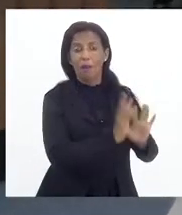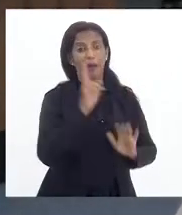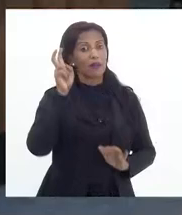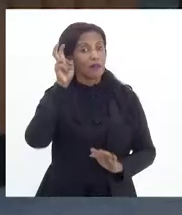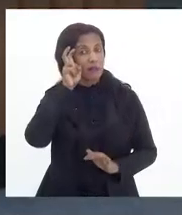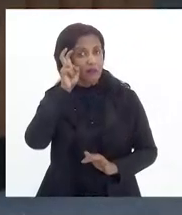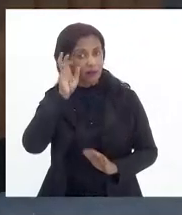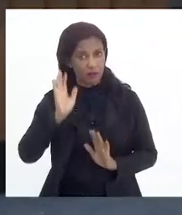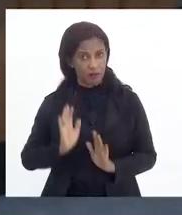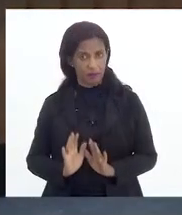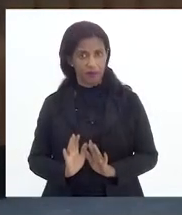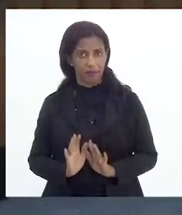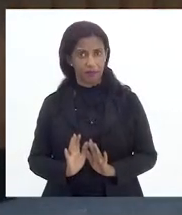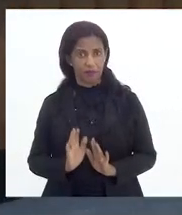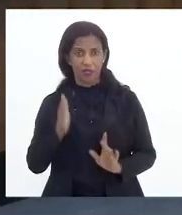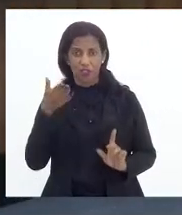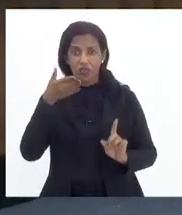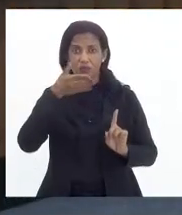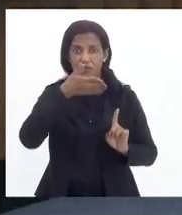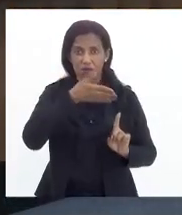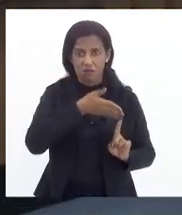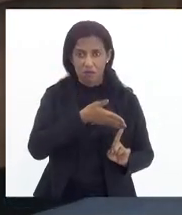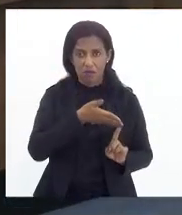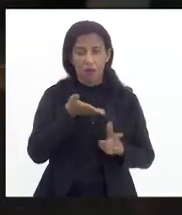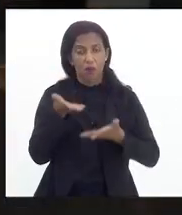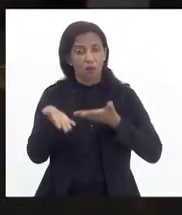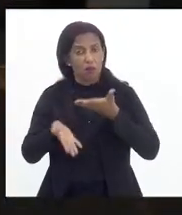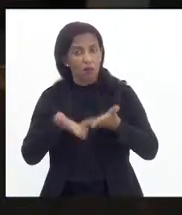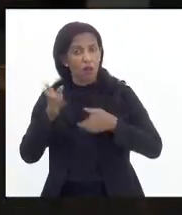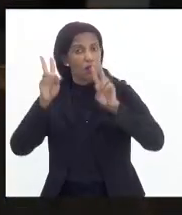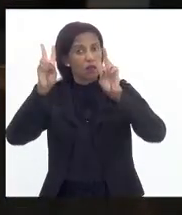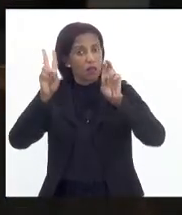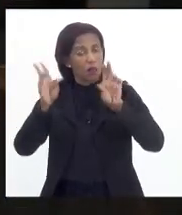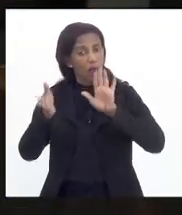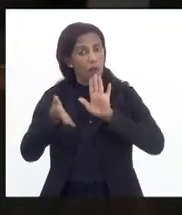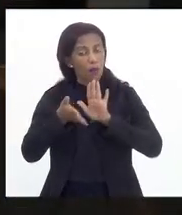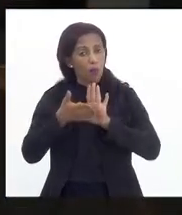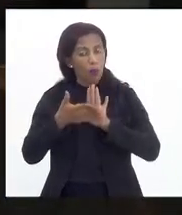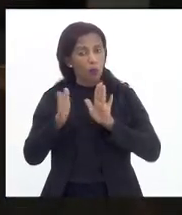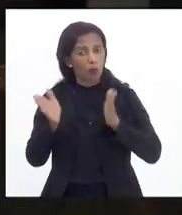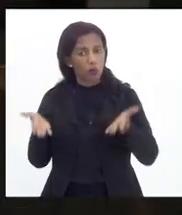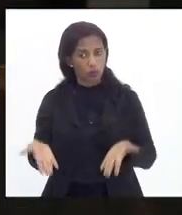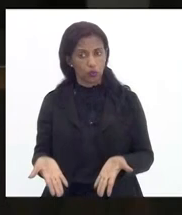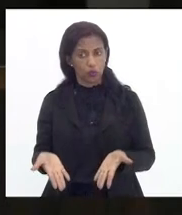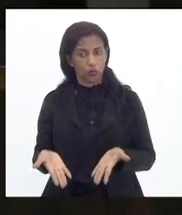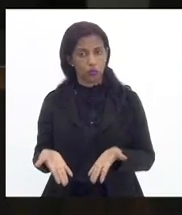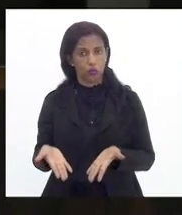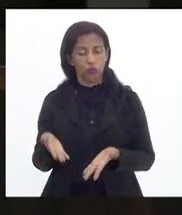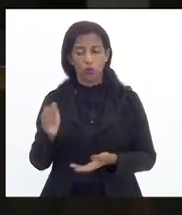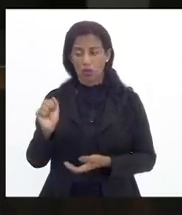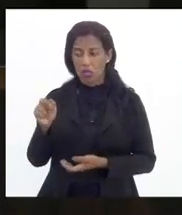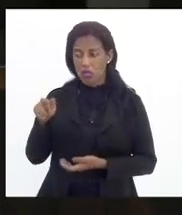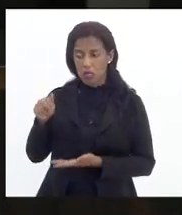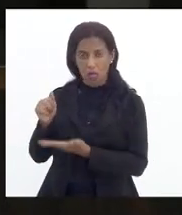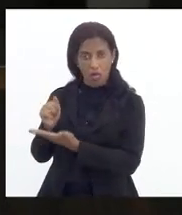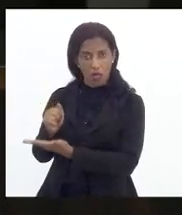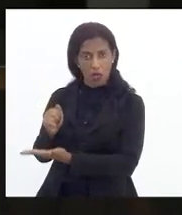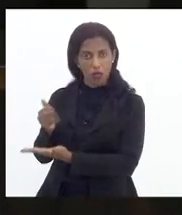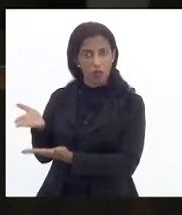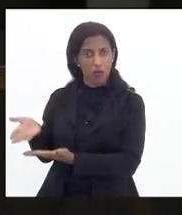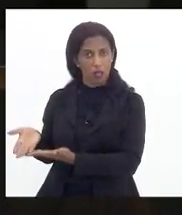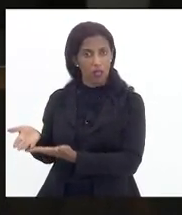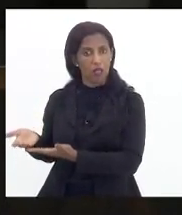quinta hoje especificamente vamos tratar do tema proposto nosso Sérgio Aureliano está aqui